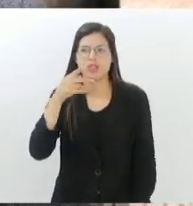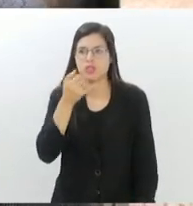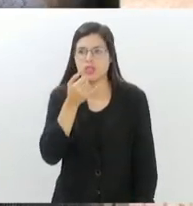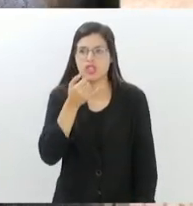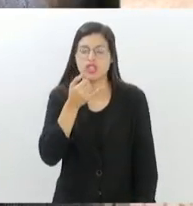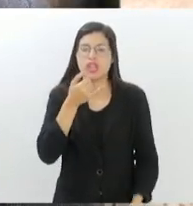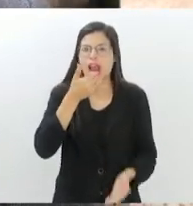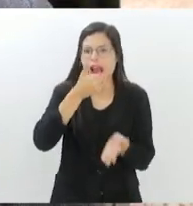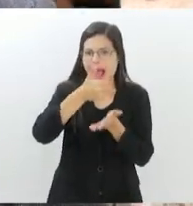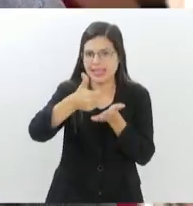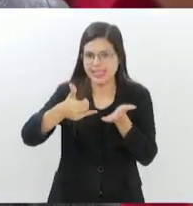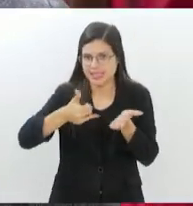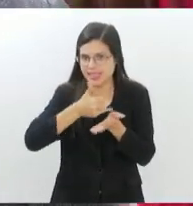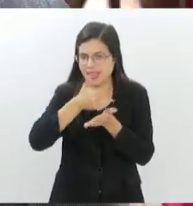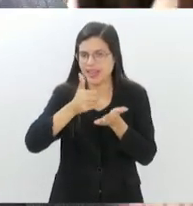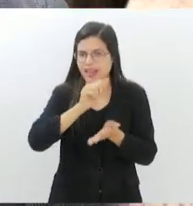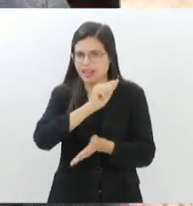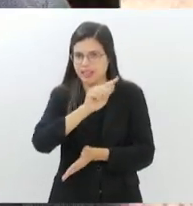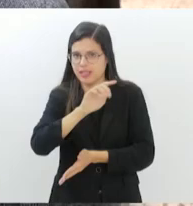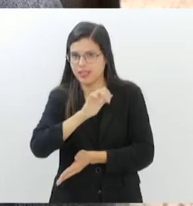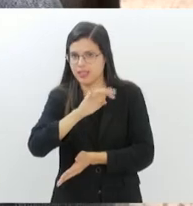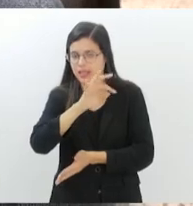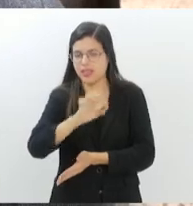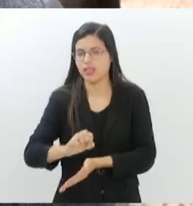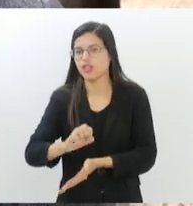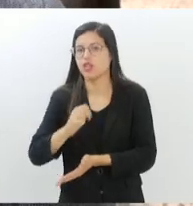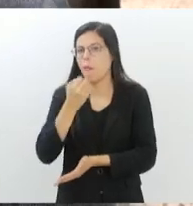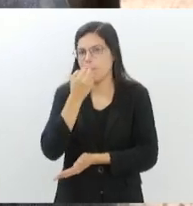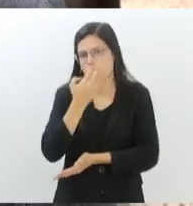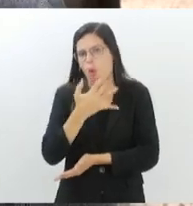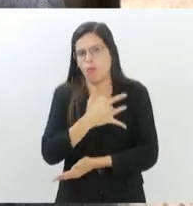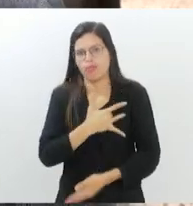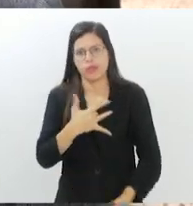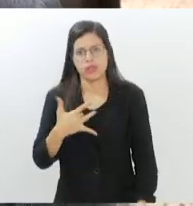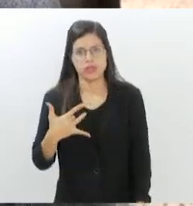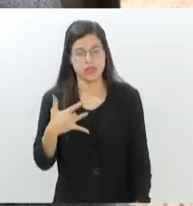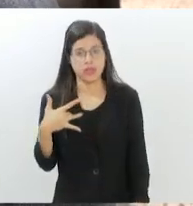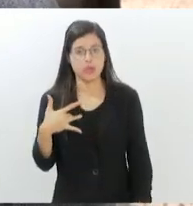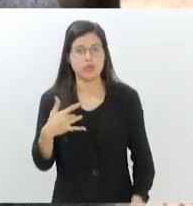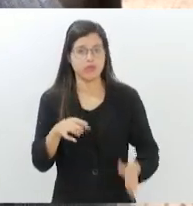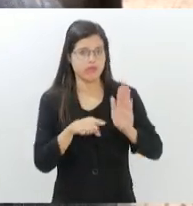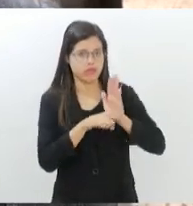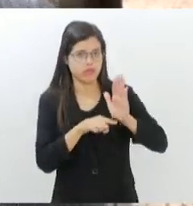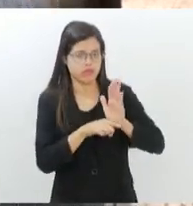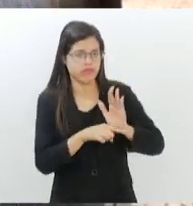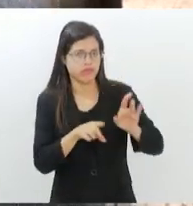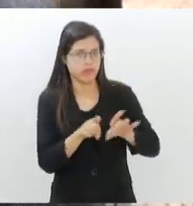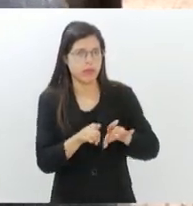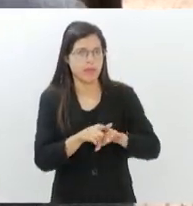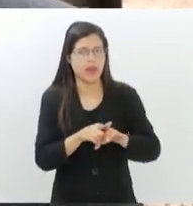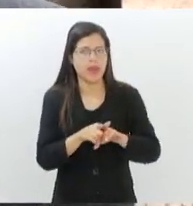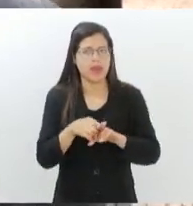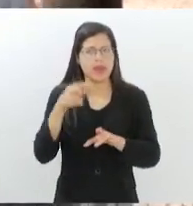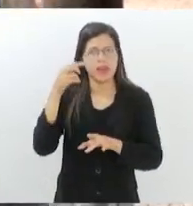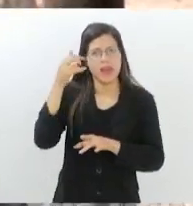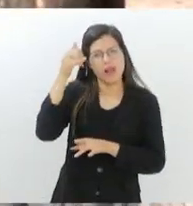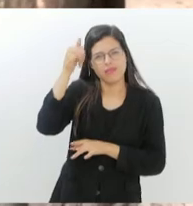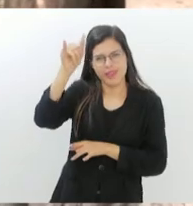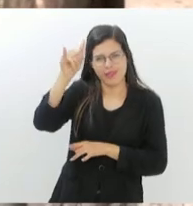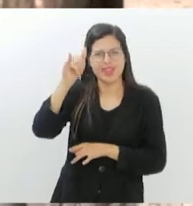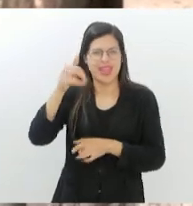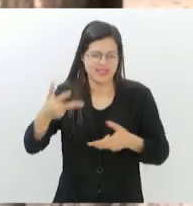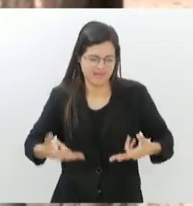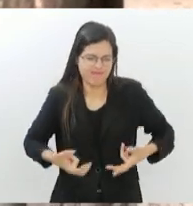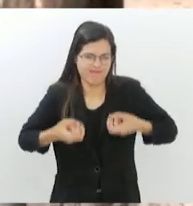em azeites, que são muito bons para a saúde como um todo e ajudam também na prevenção na próstata. Doutor, a importância também